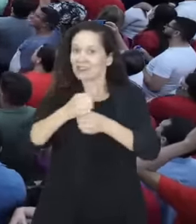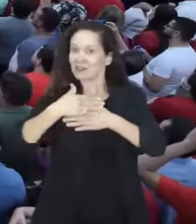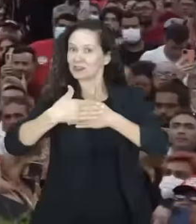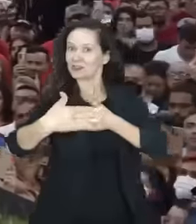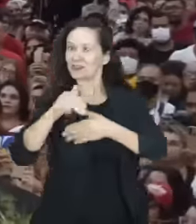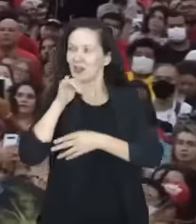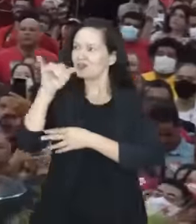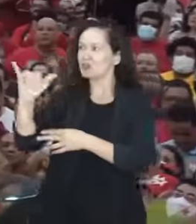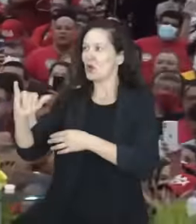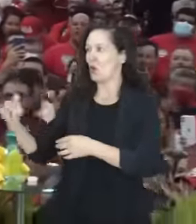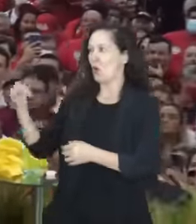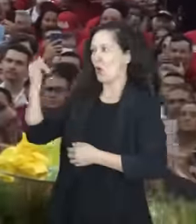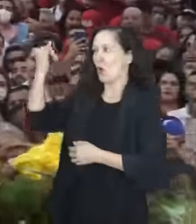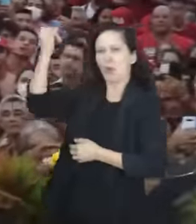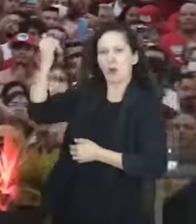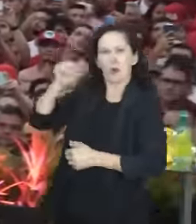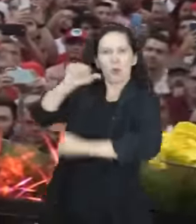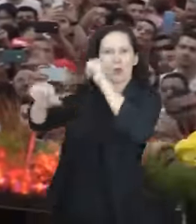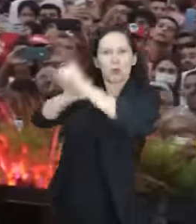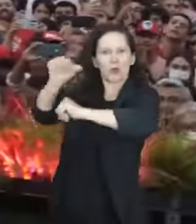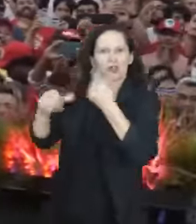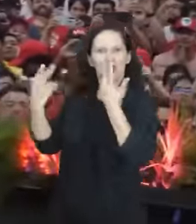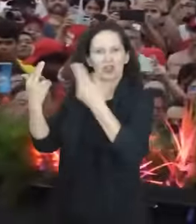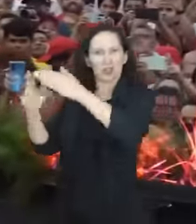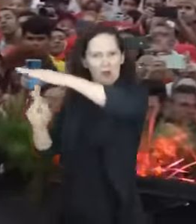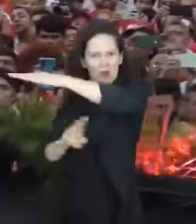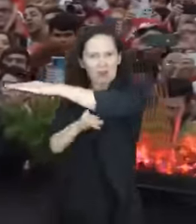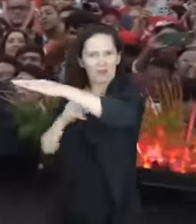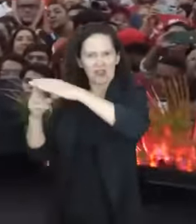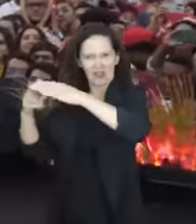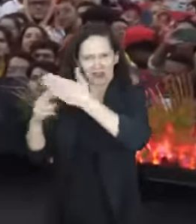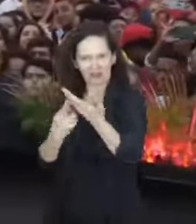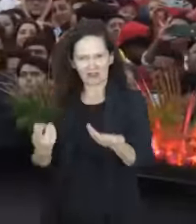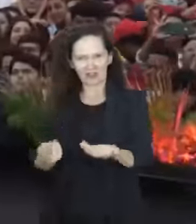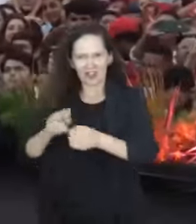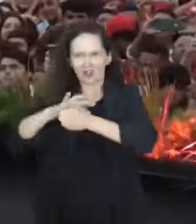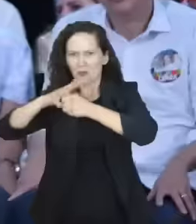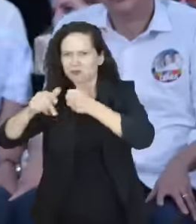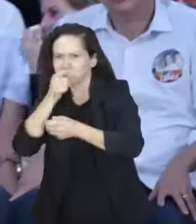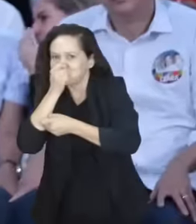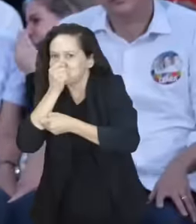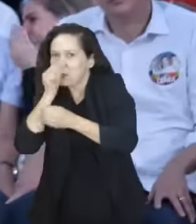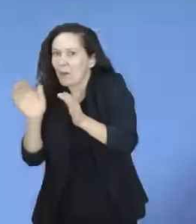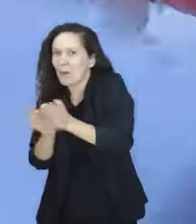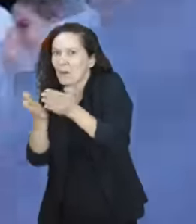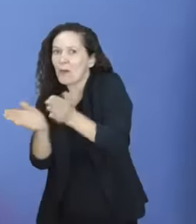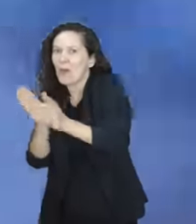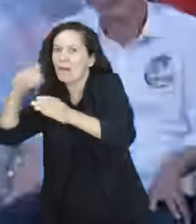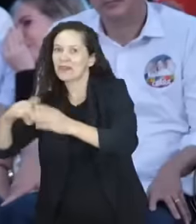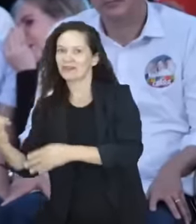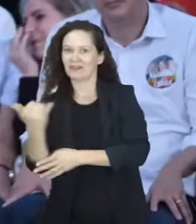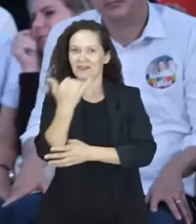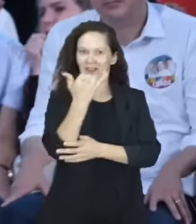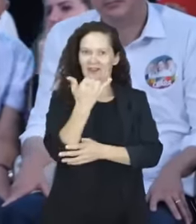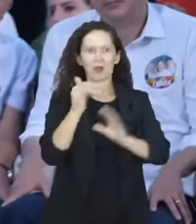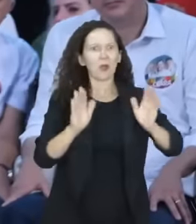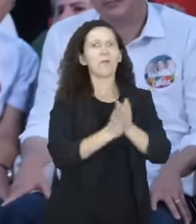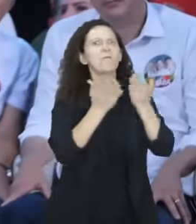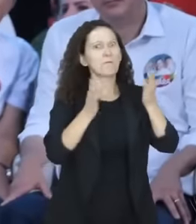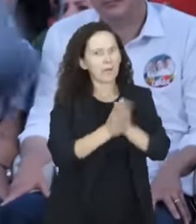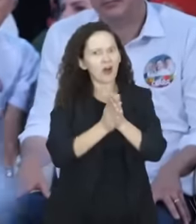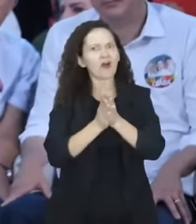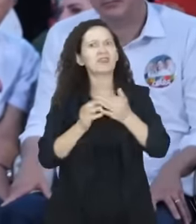virando rodoviária. Tem muito pobre dentro do avião. Pobre tem que andar de pau de arara.